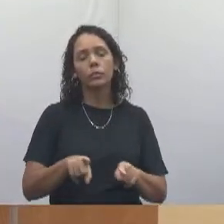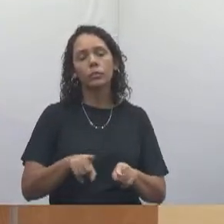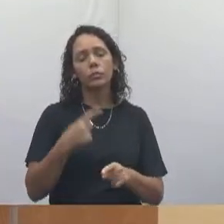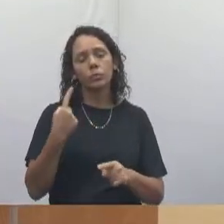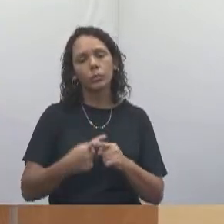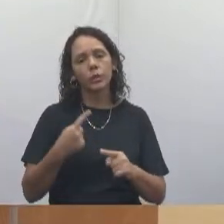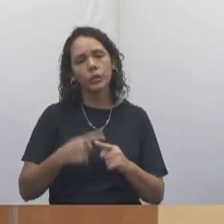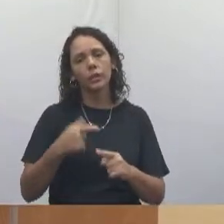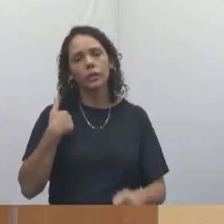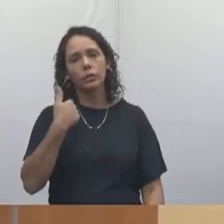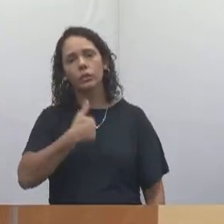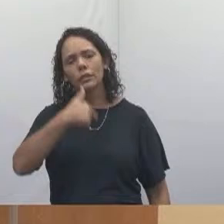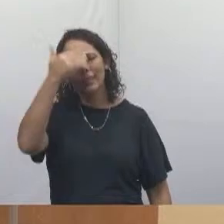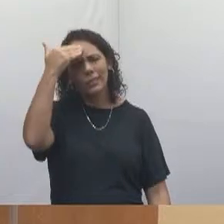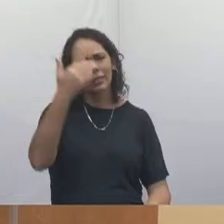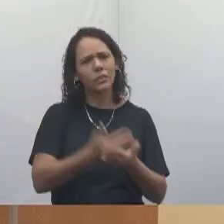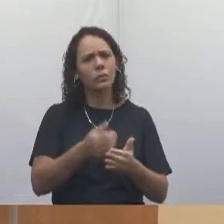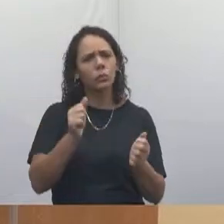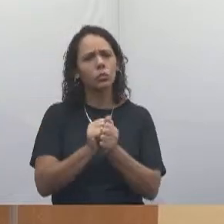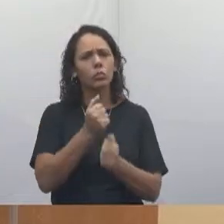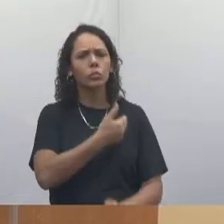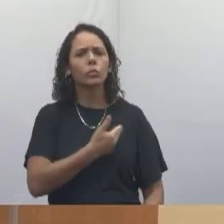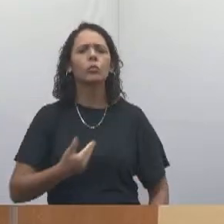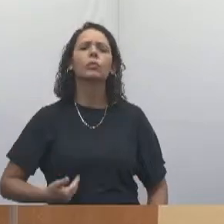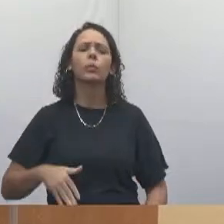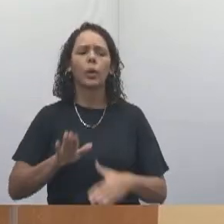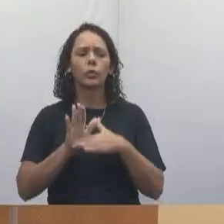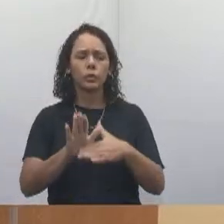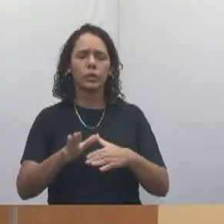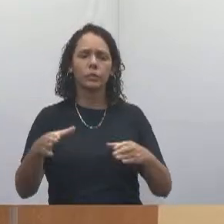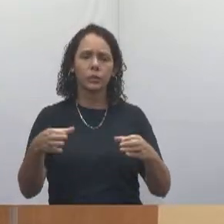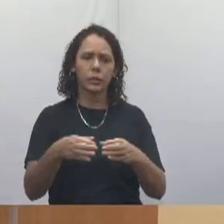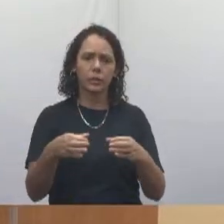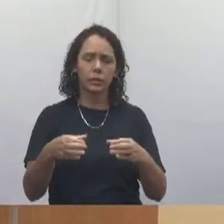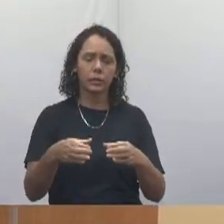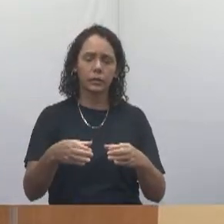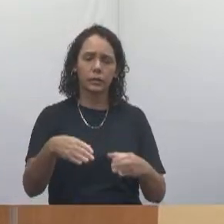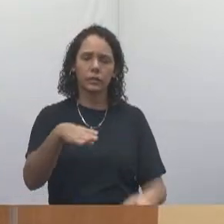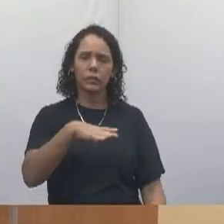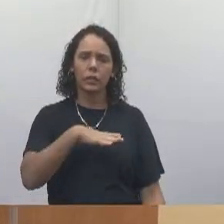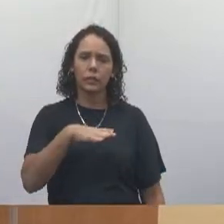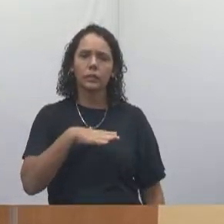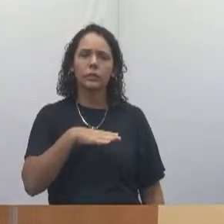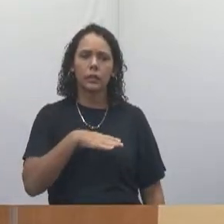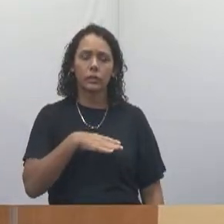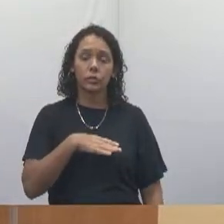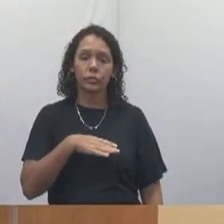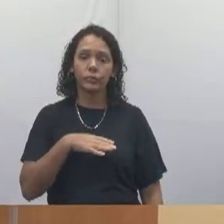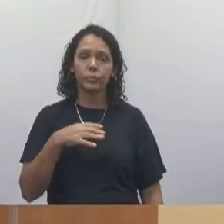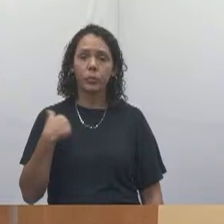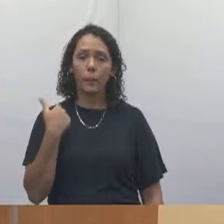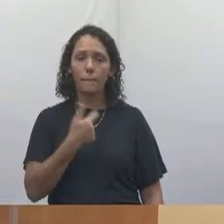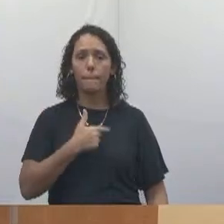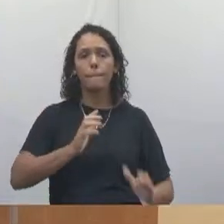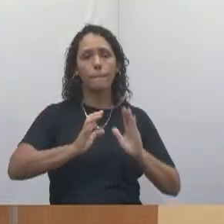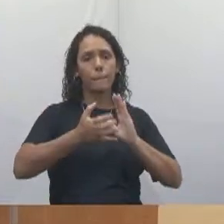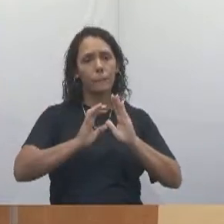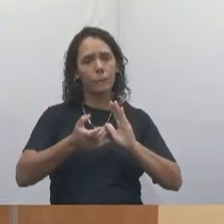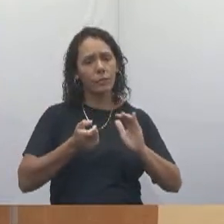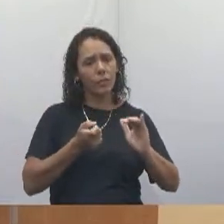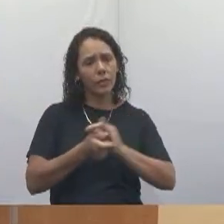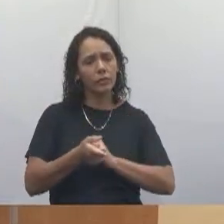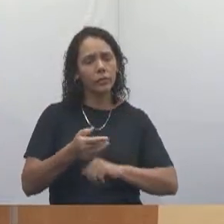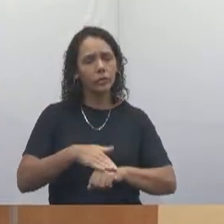fazer a diferença nessa cidade. E trabalhando firme, e a gente está vendo o resultado. O nosso partido é um dos partidos que mais investiu